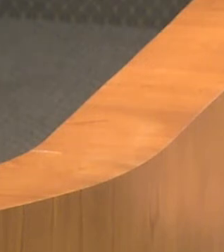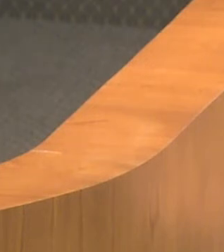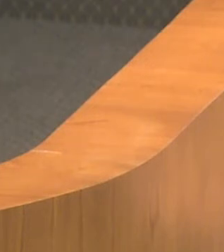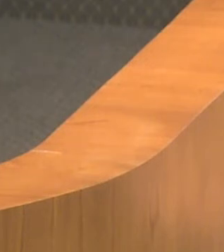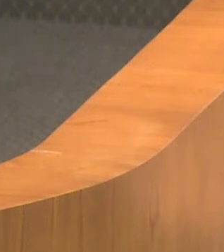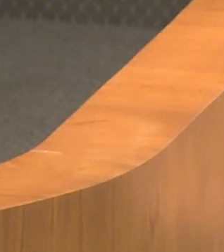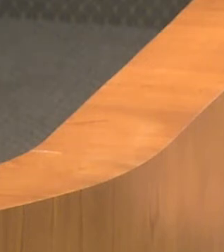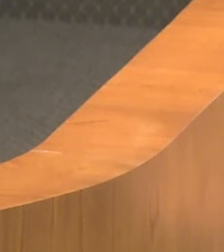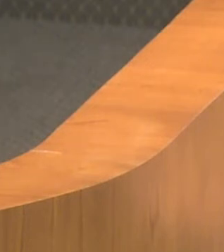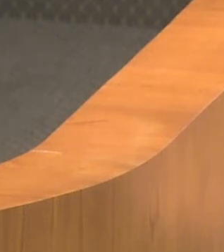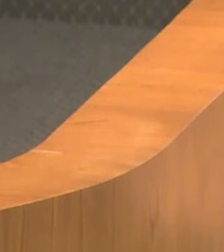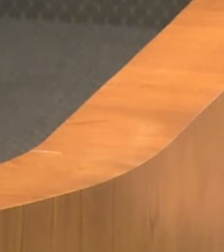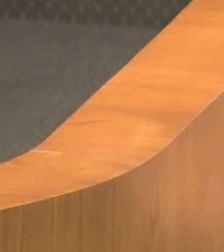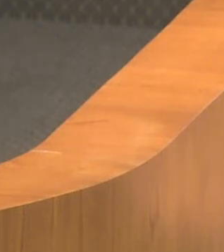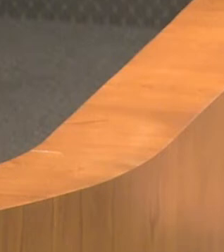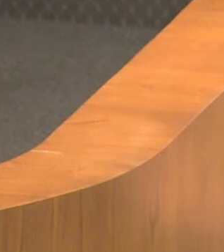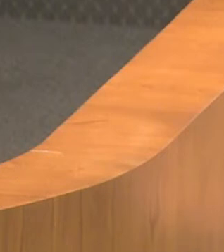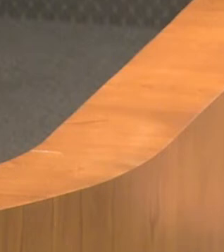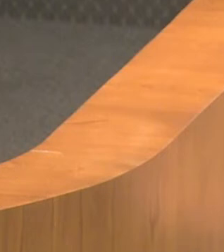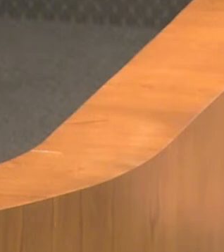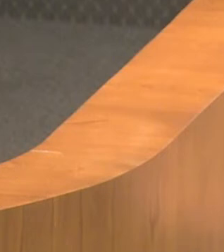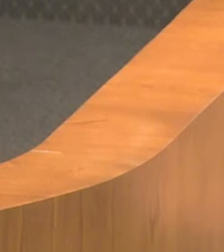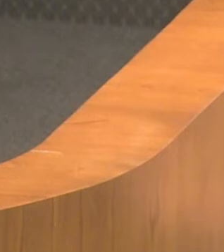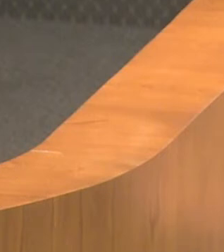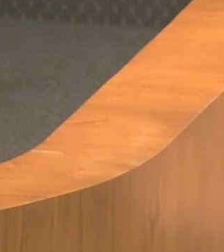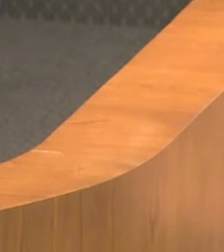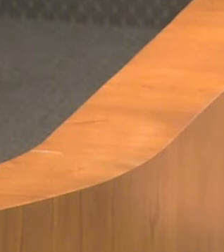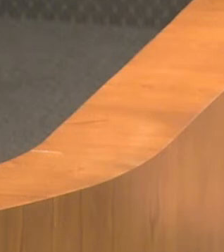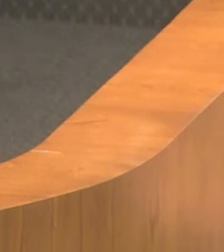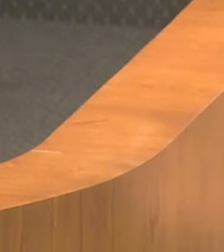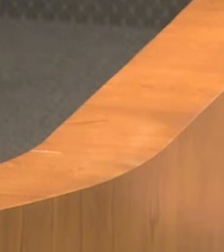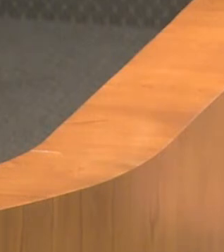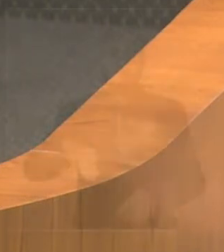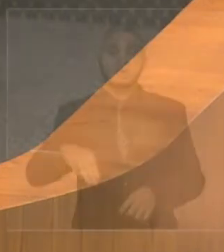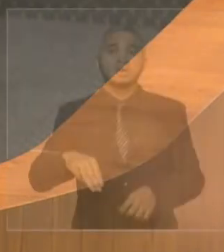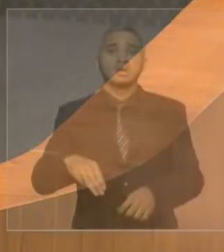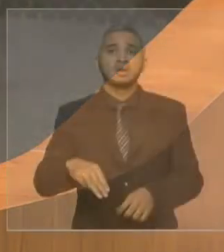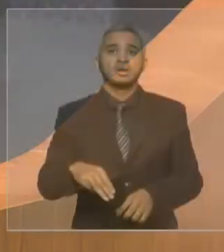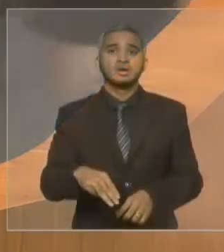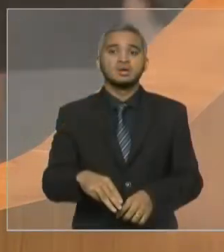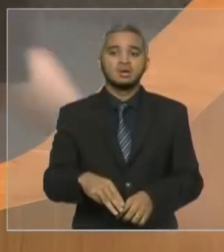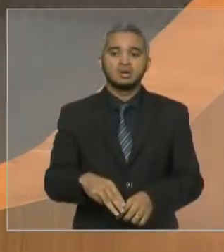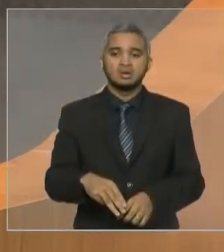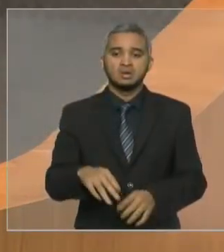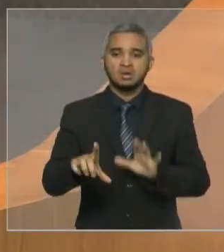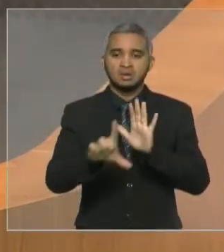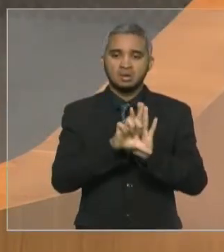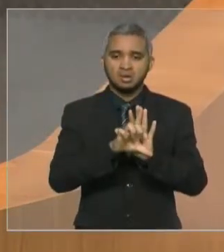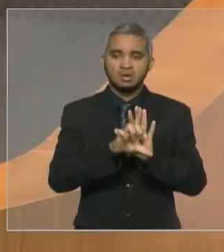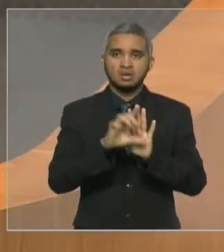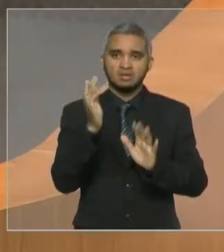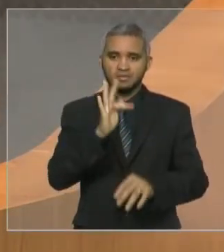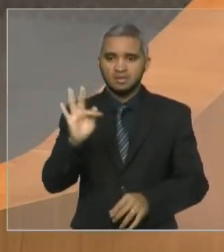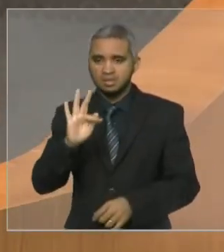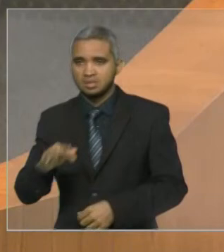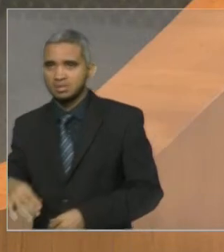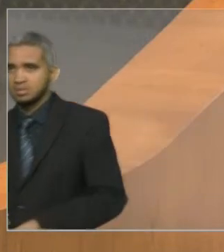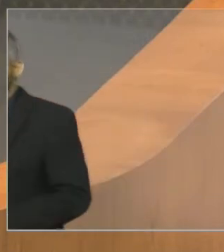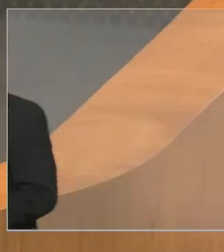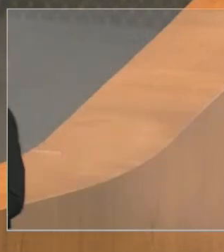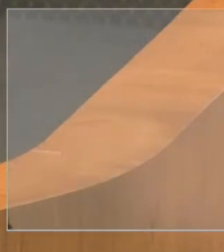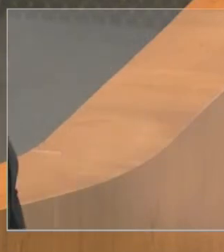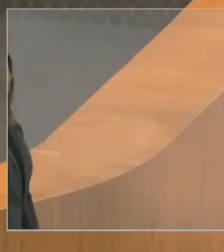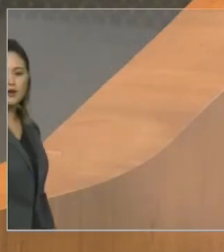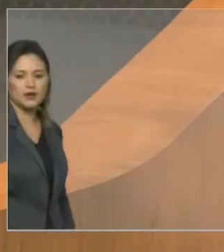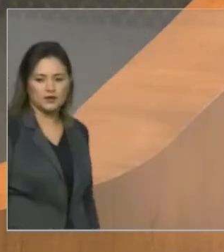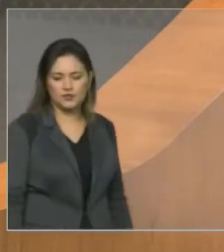lei estadual, é inferior a uma Constituição, é inferior a uma lei federal. Mas, mesmo assim, eu repito, de tudo isso,